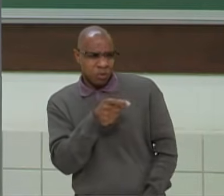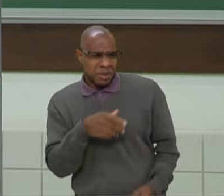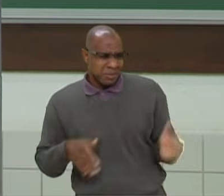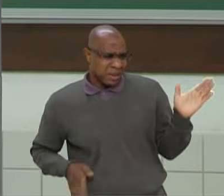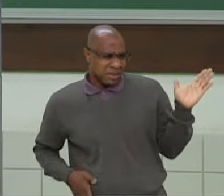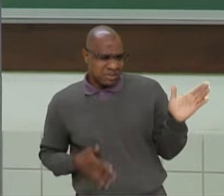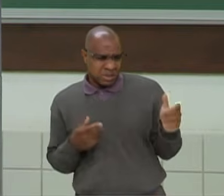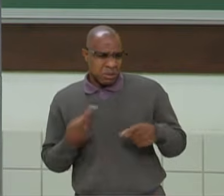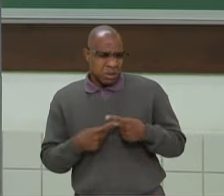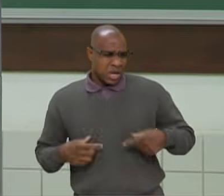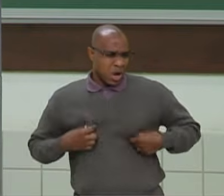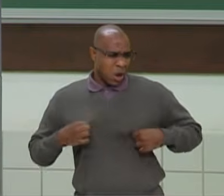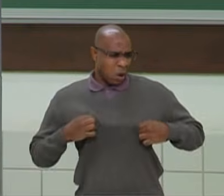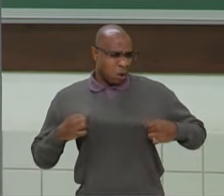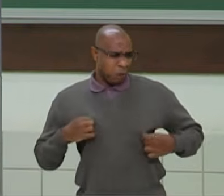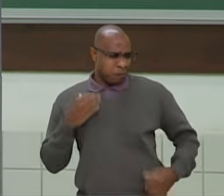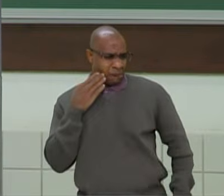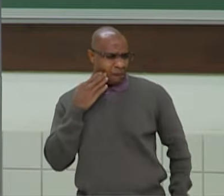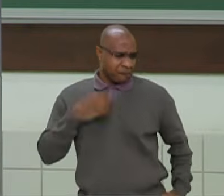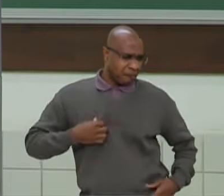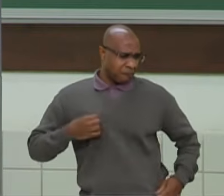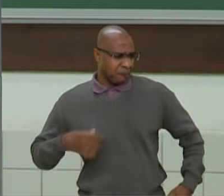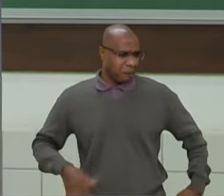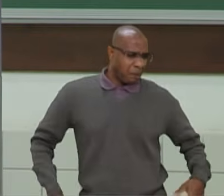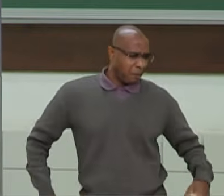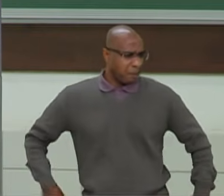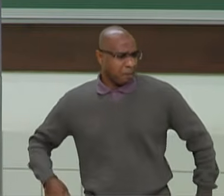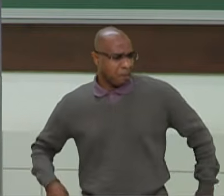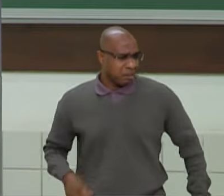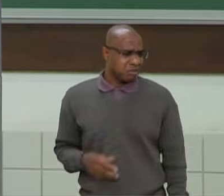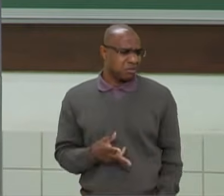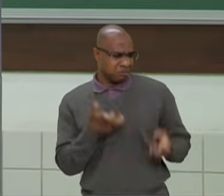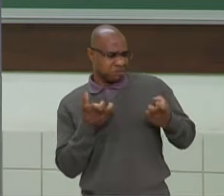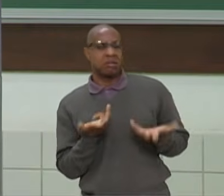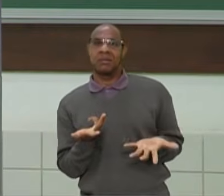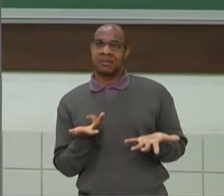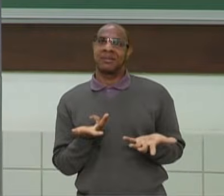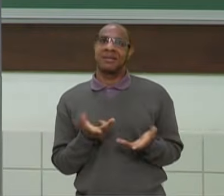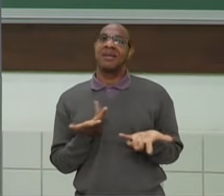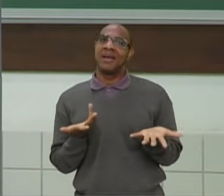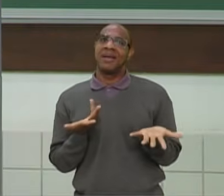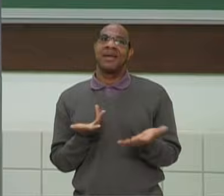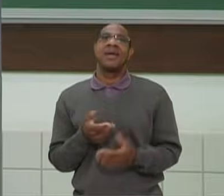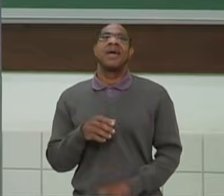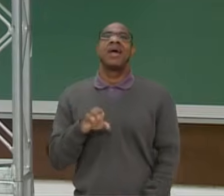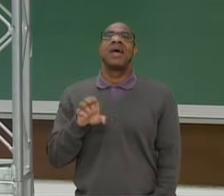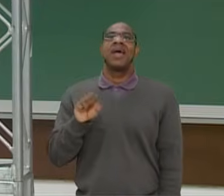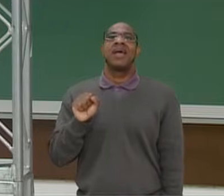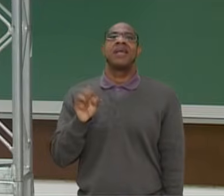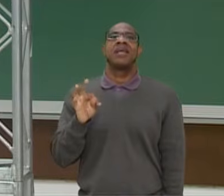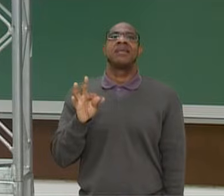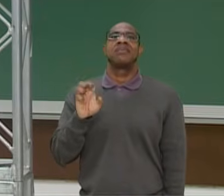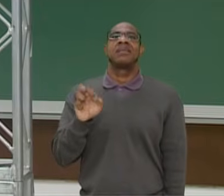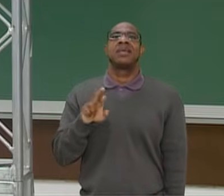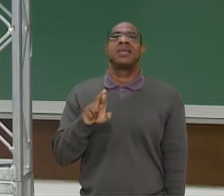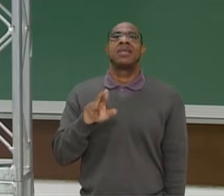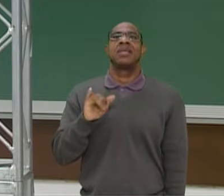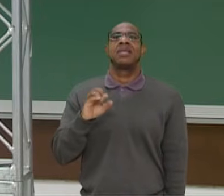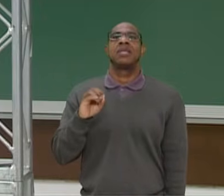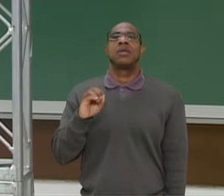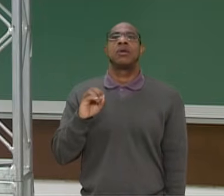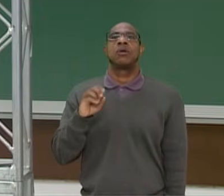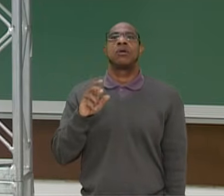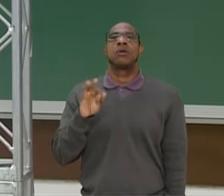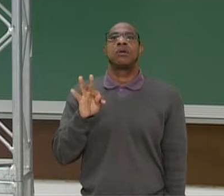e eles geram o preconceito, né? O preconceito está relacionado com esses estereótipos. E aí, a discriminação é